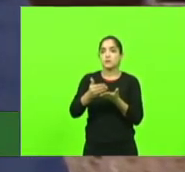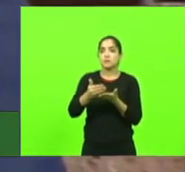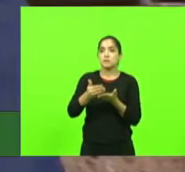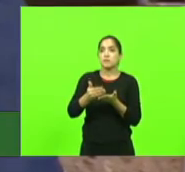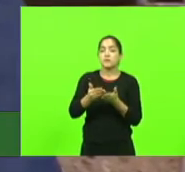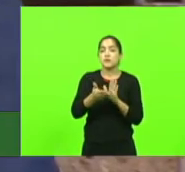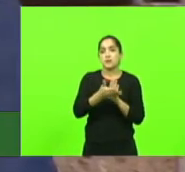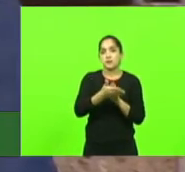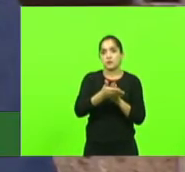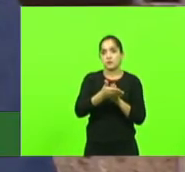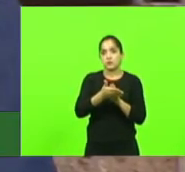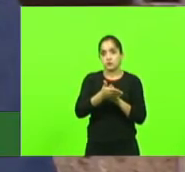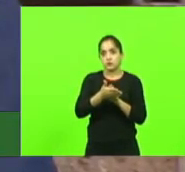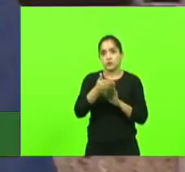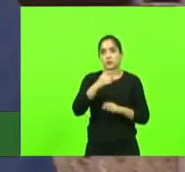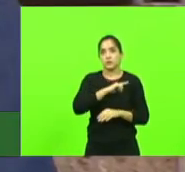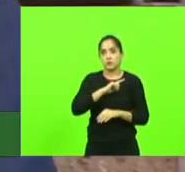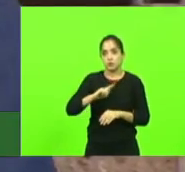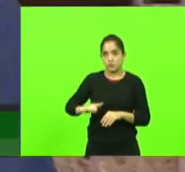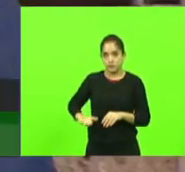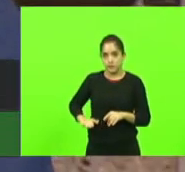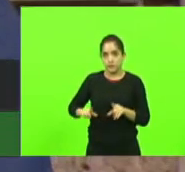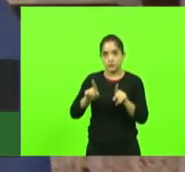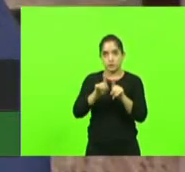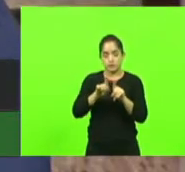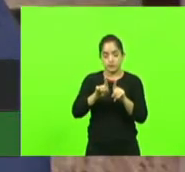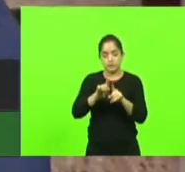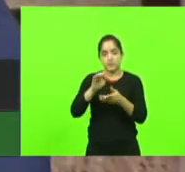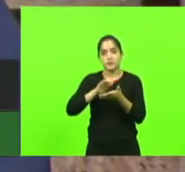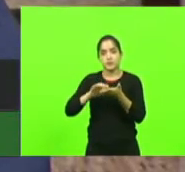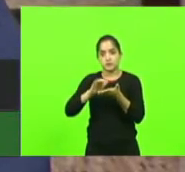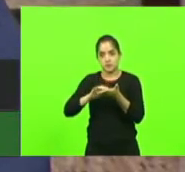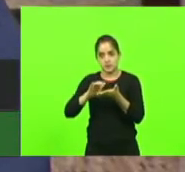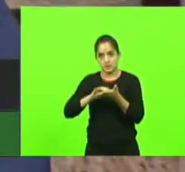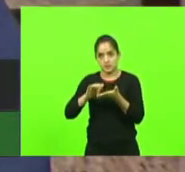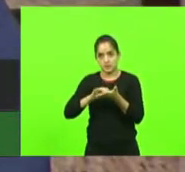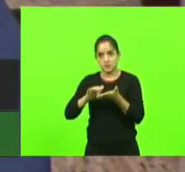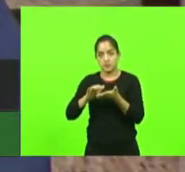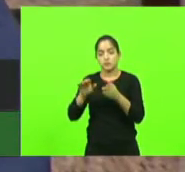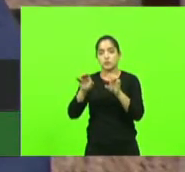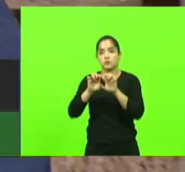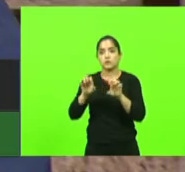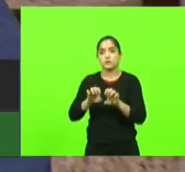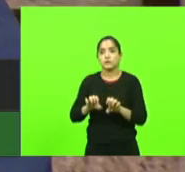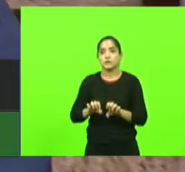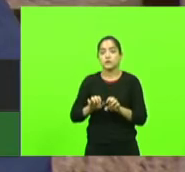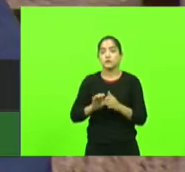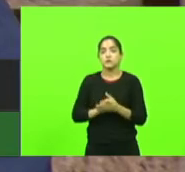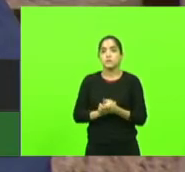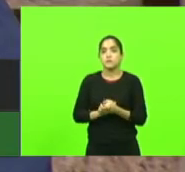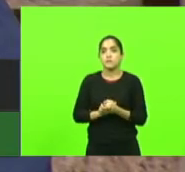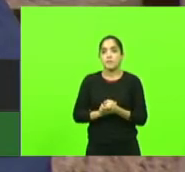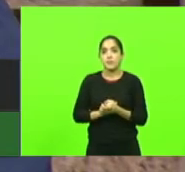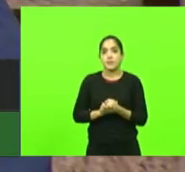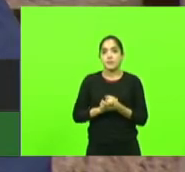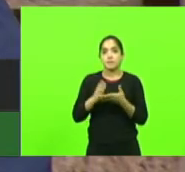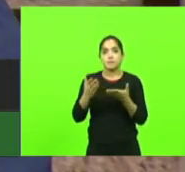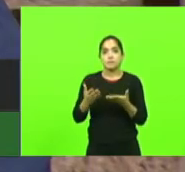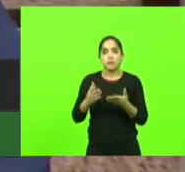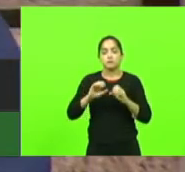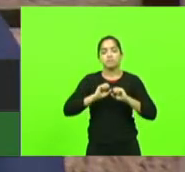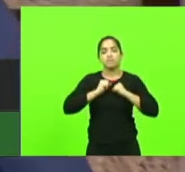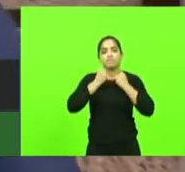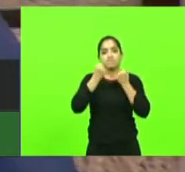elogiar o governador e também o secretário de Estado da Infraestrutura, Tiago Vieira, que não tem medido